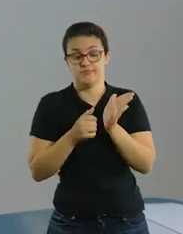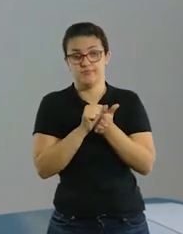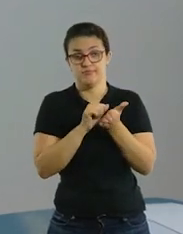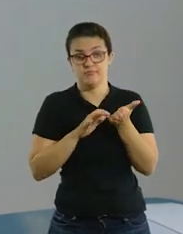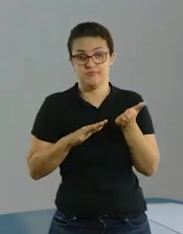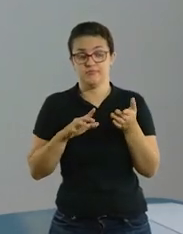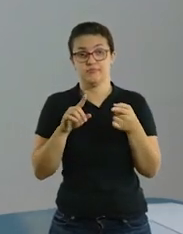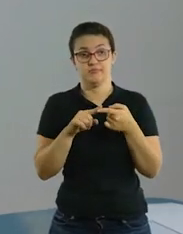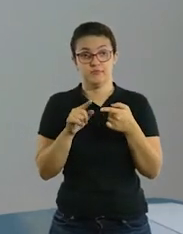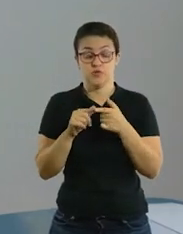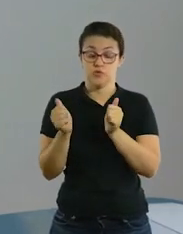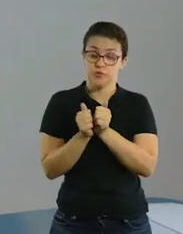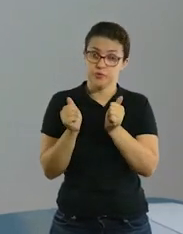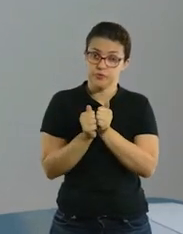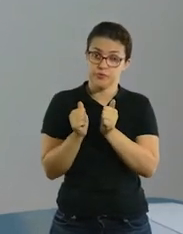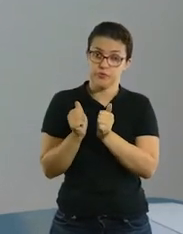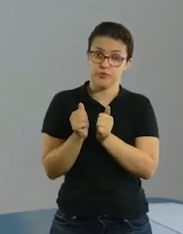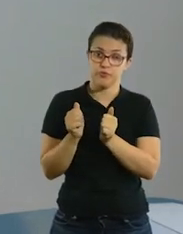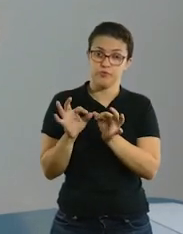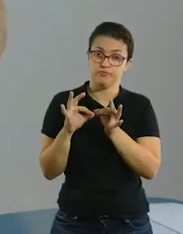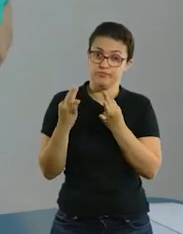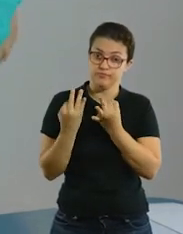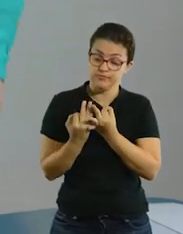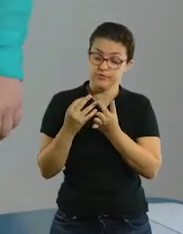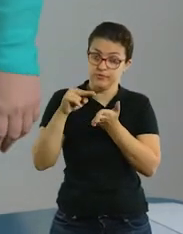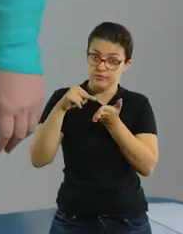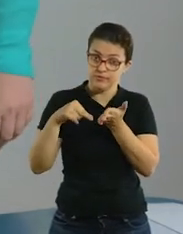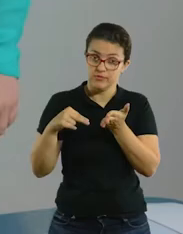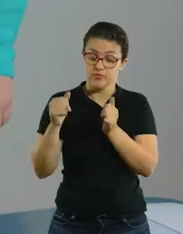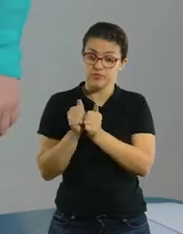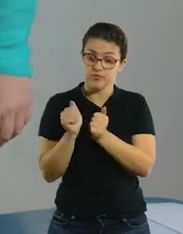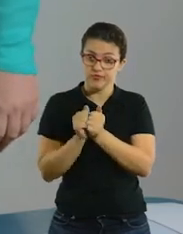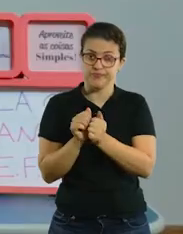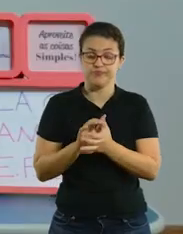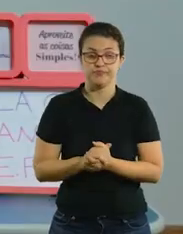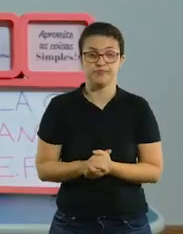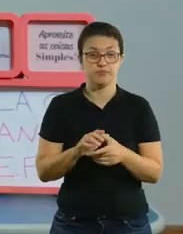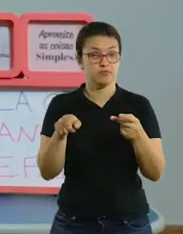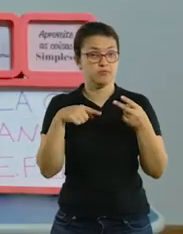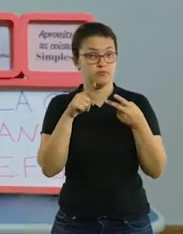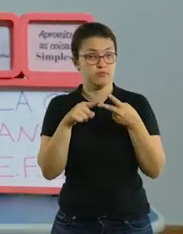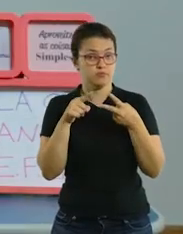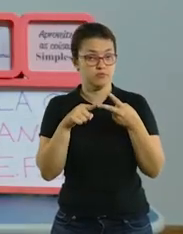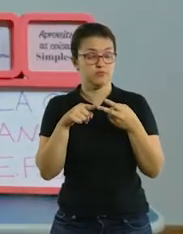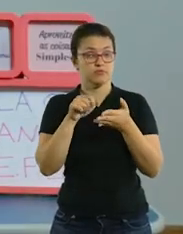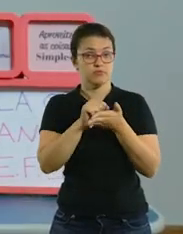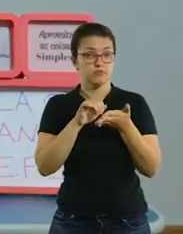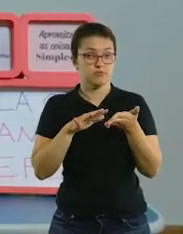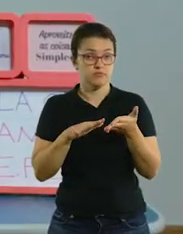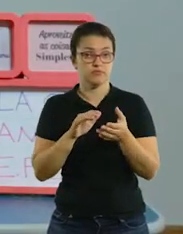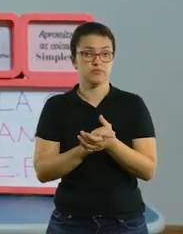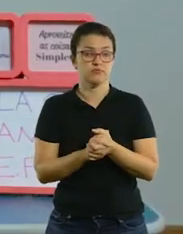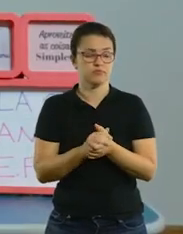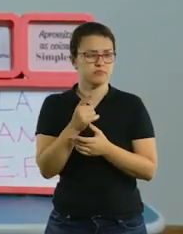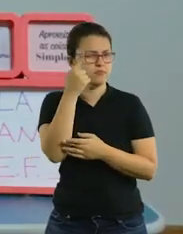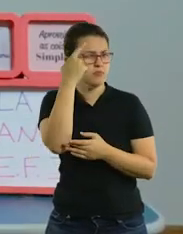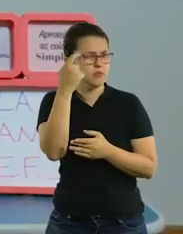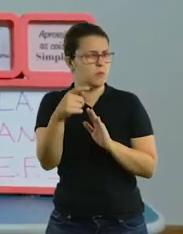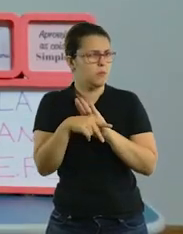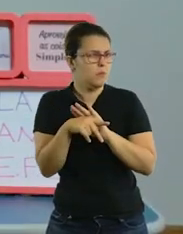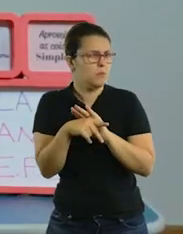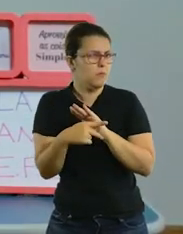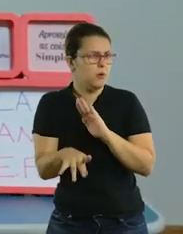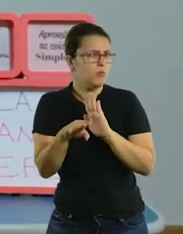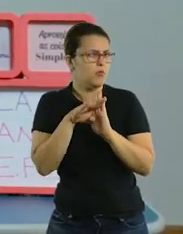atividade. Você vai ler com a ajuda de um adulto. Na atividade 2, você vai montar a sua própria